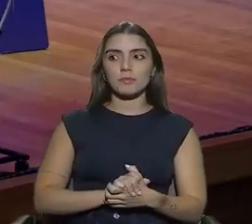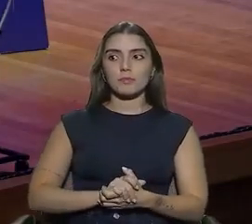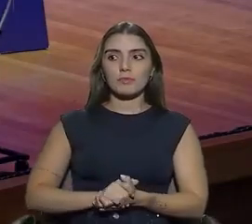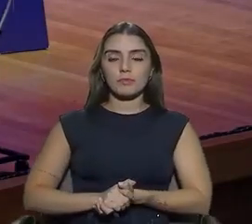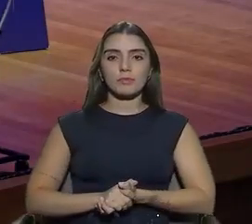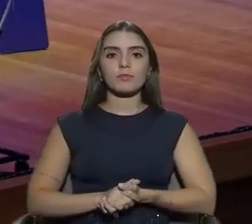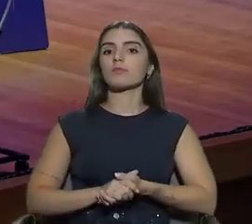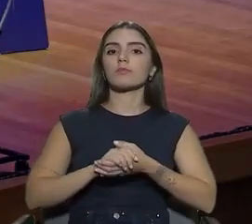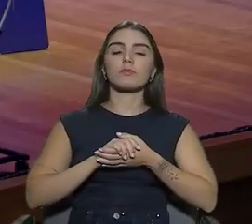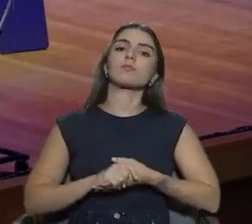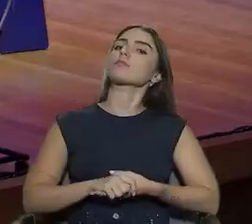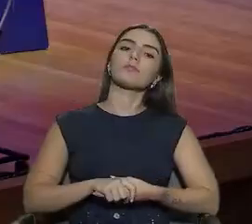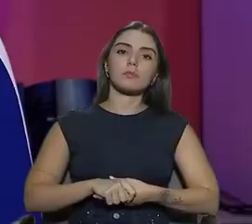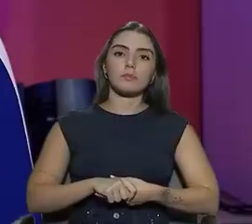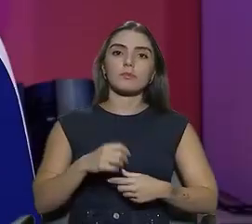eu